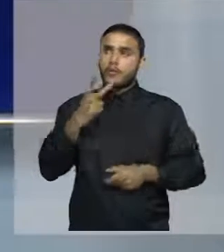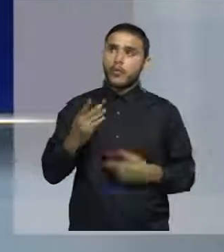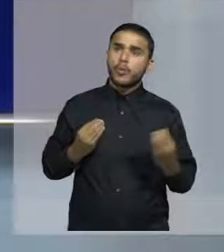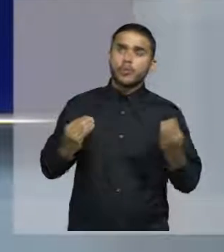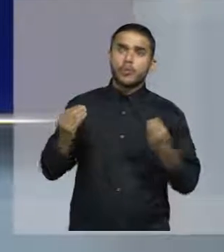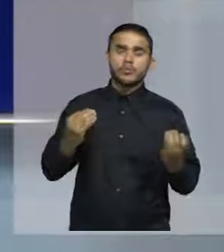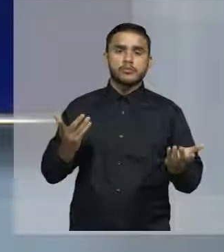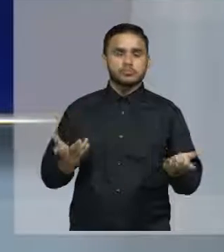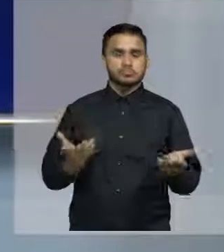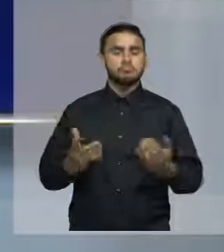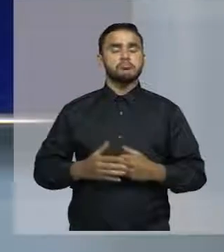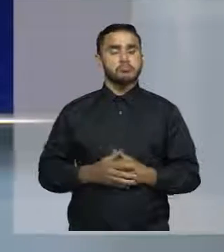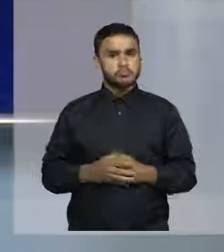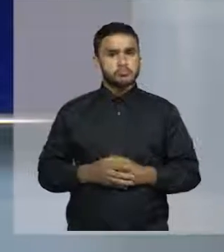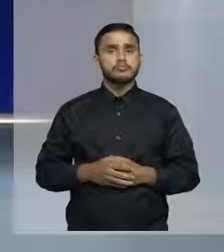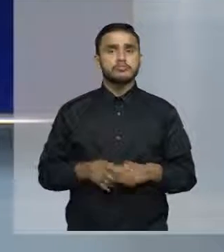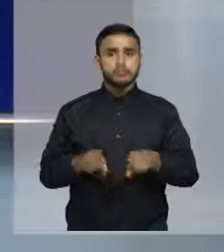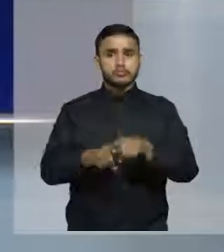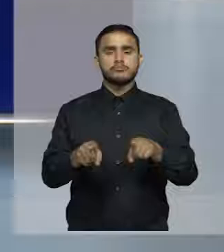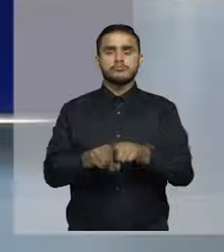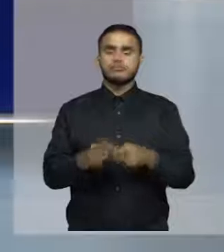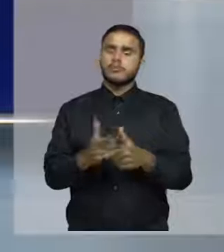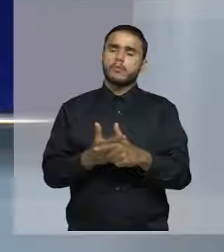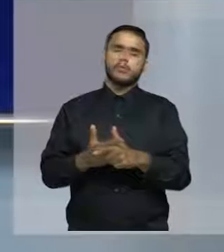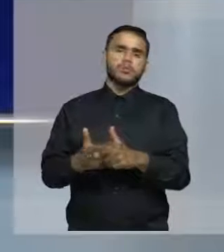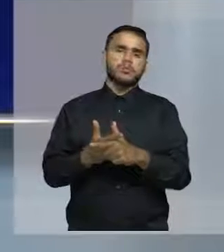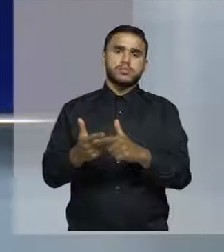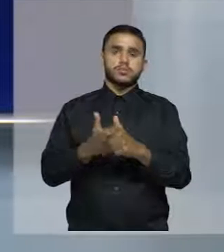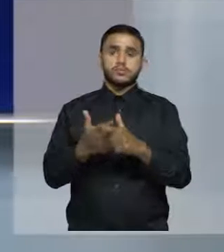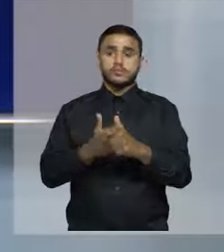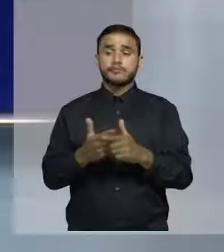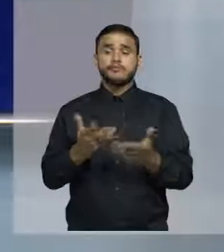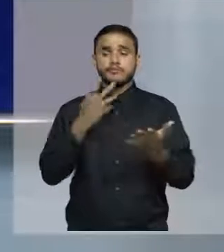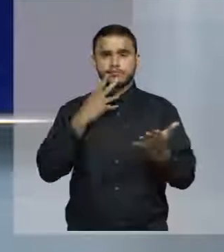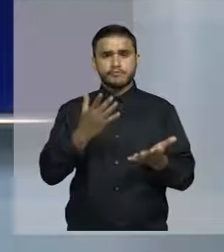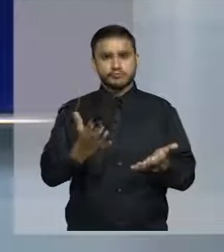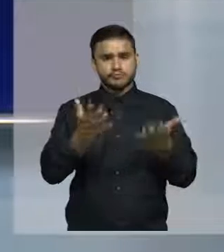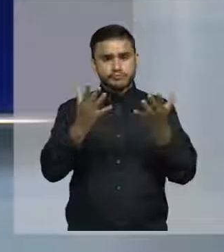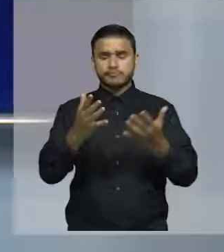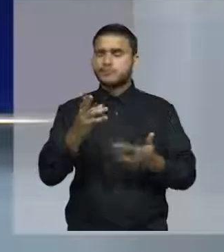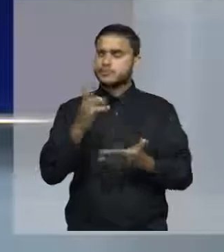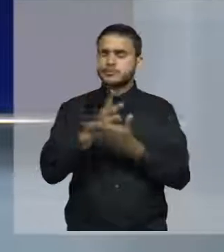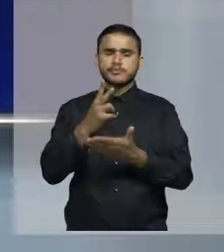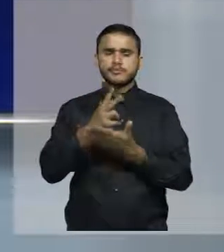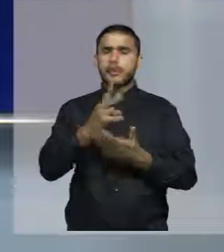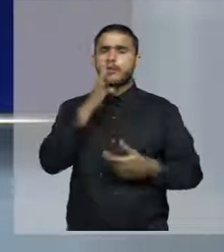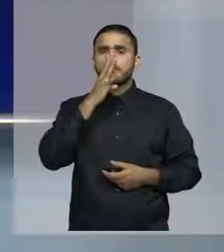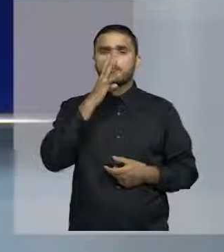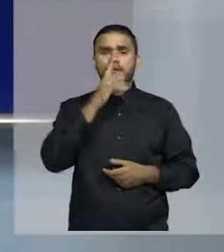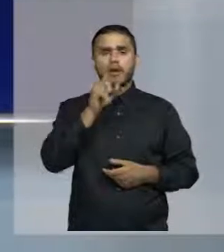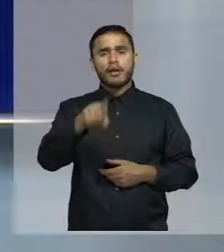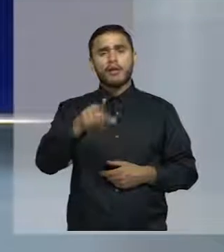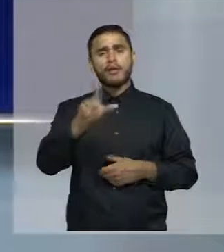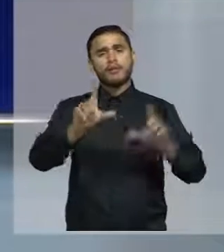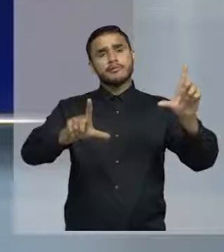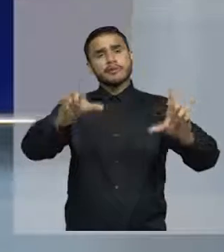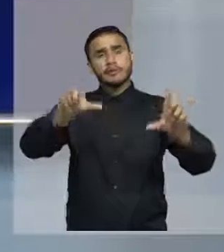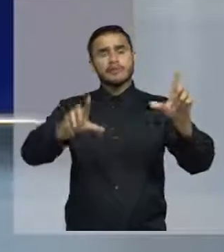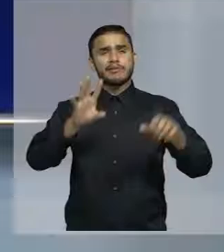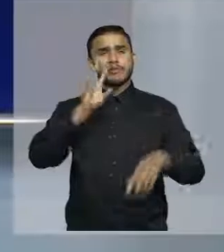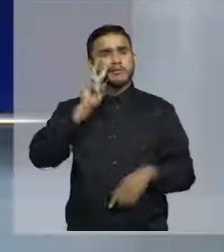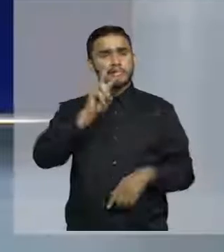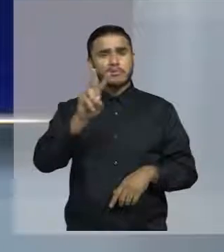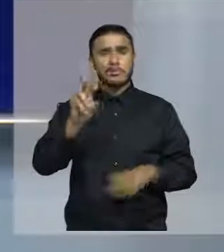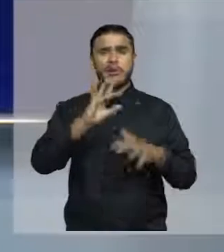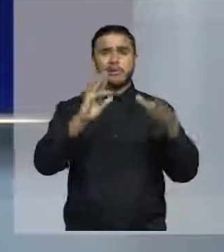vir. E os prejuízos eu não vou falar, porque todos assistimos aí pelos noticiários e pelas redes